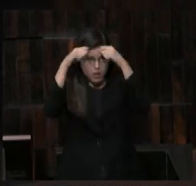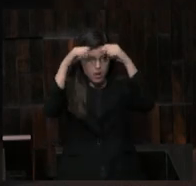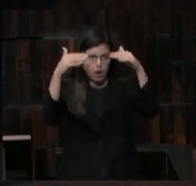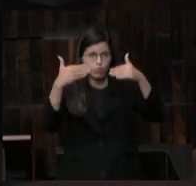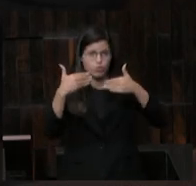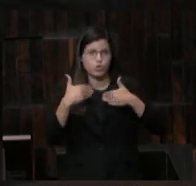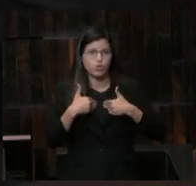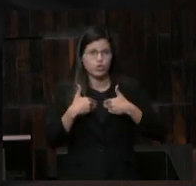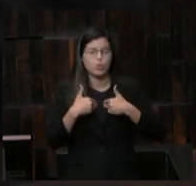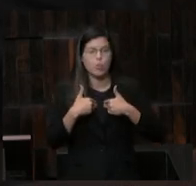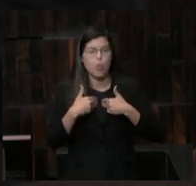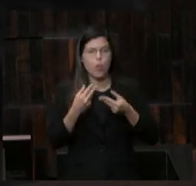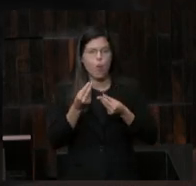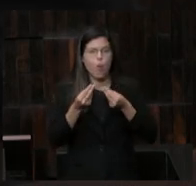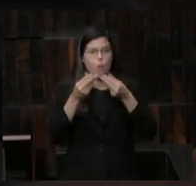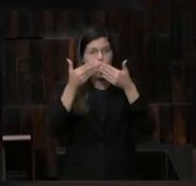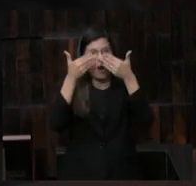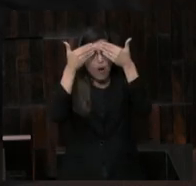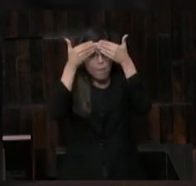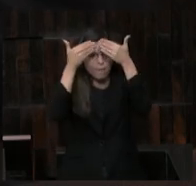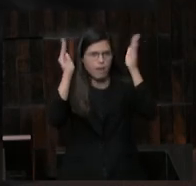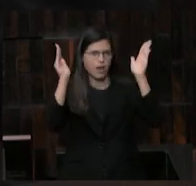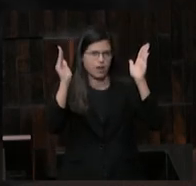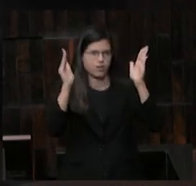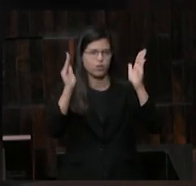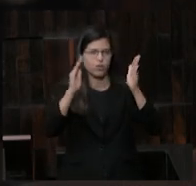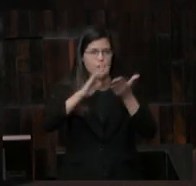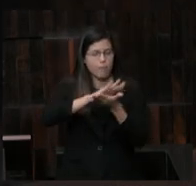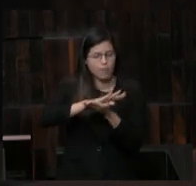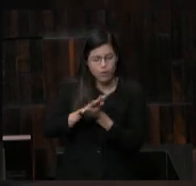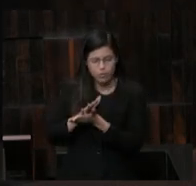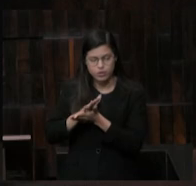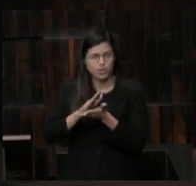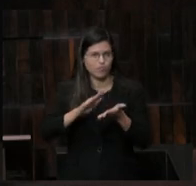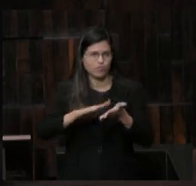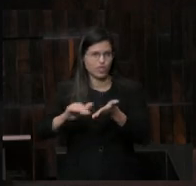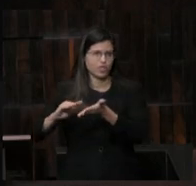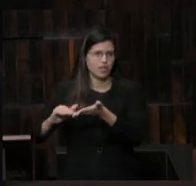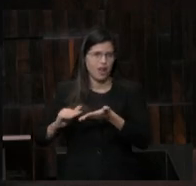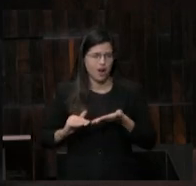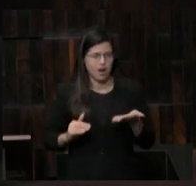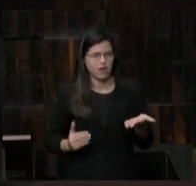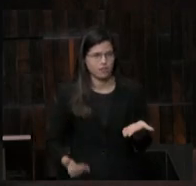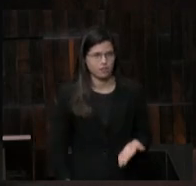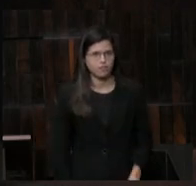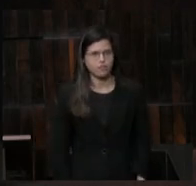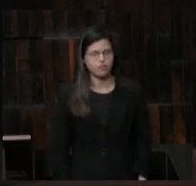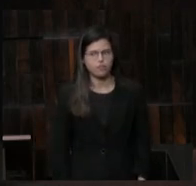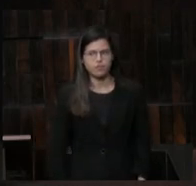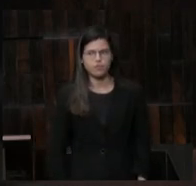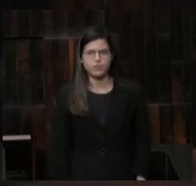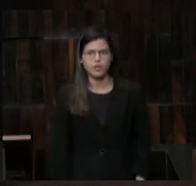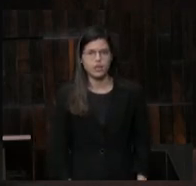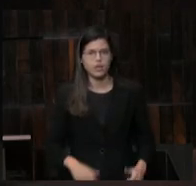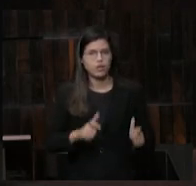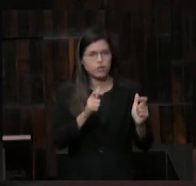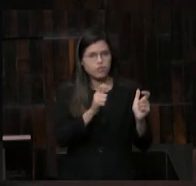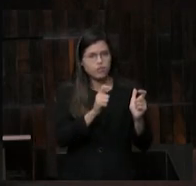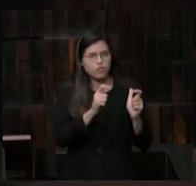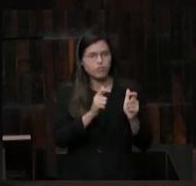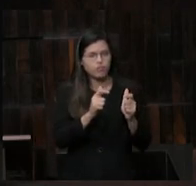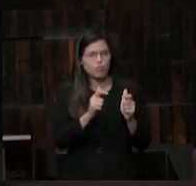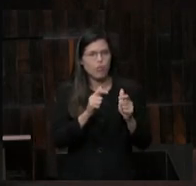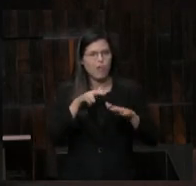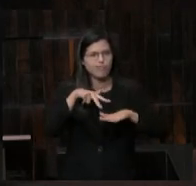bem aberta. Né? É a questão do preconceito mesmo, poder dar um espaço e dar voz